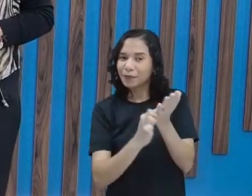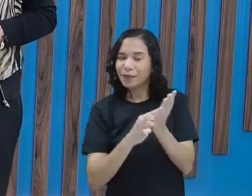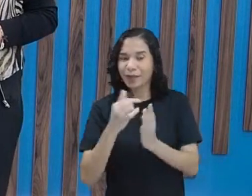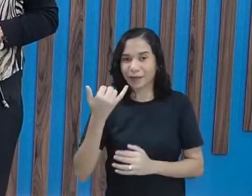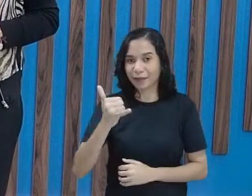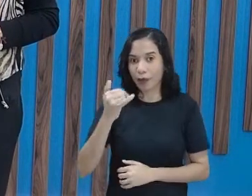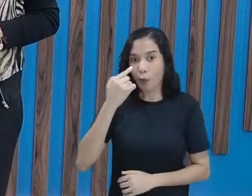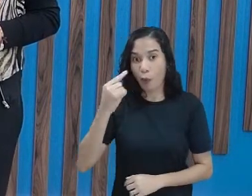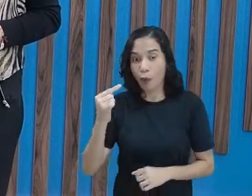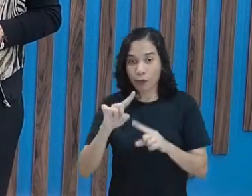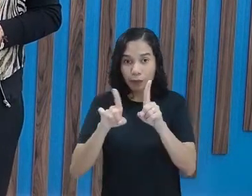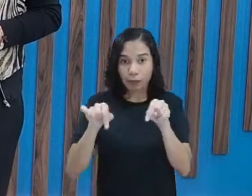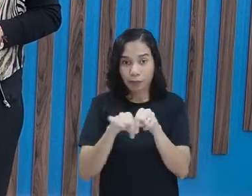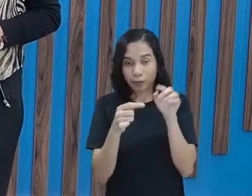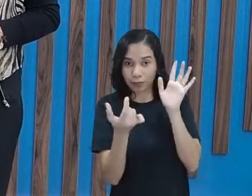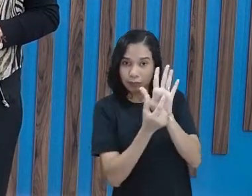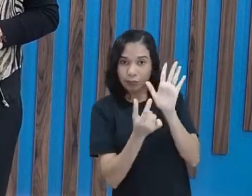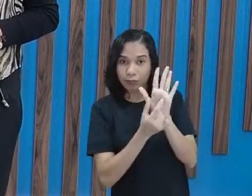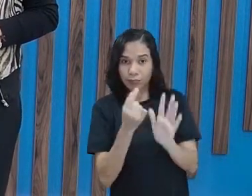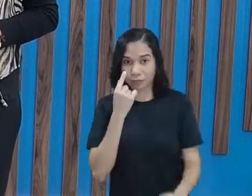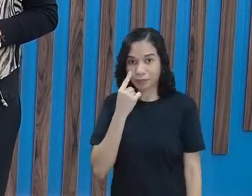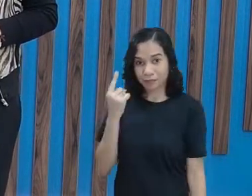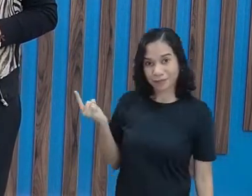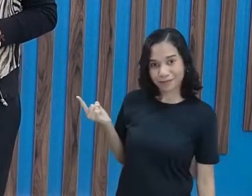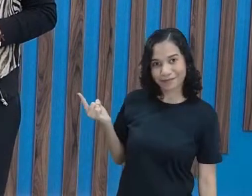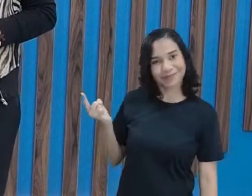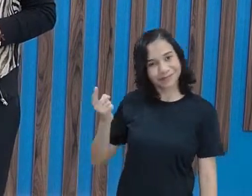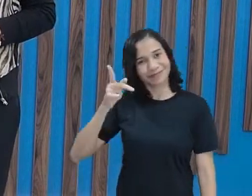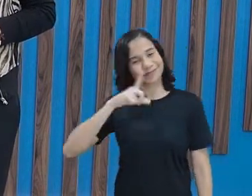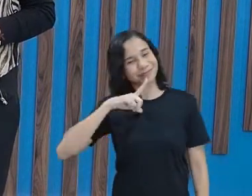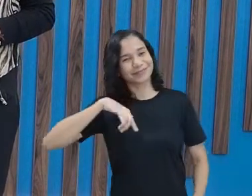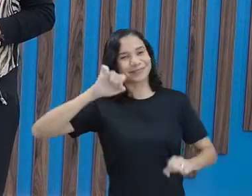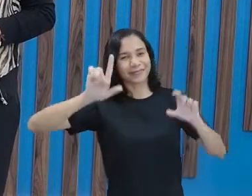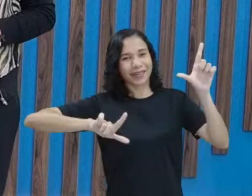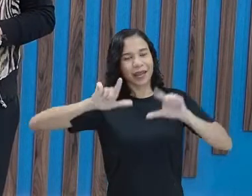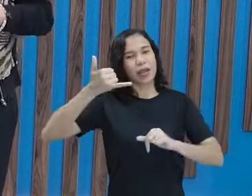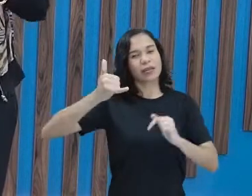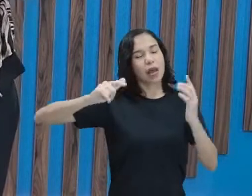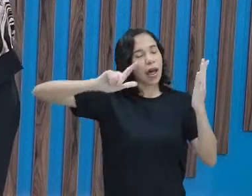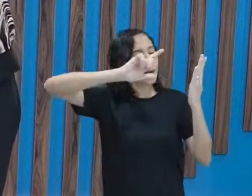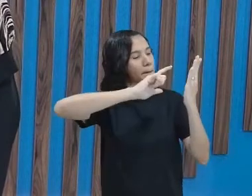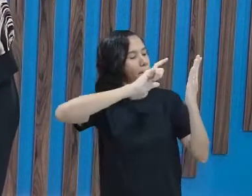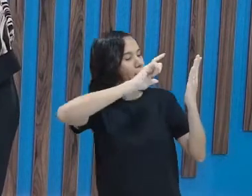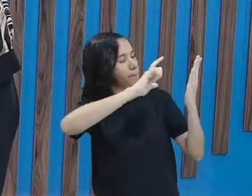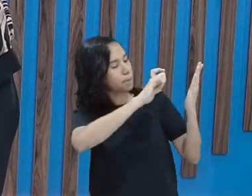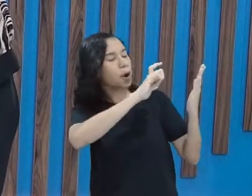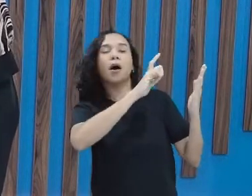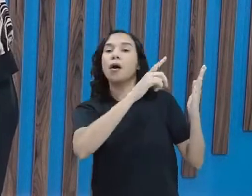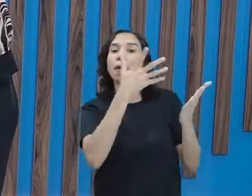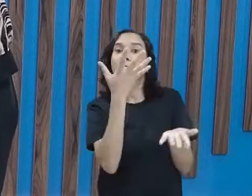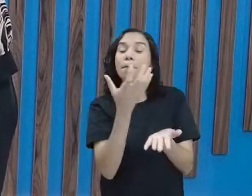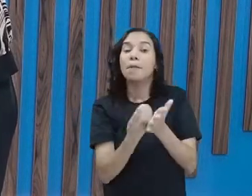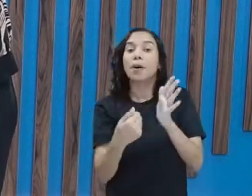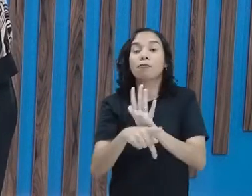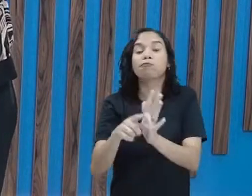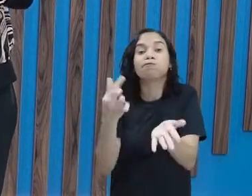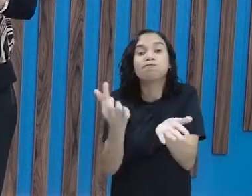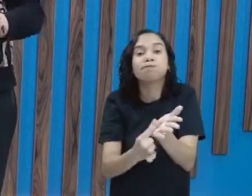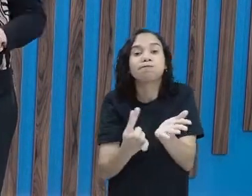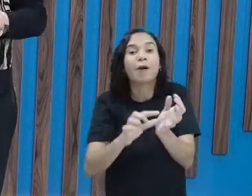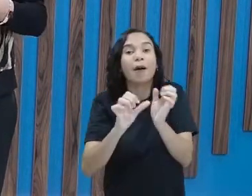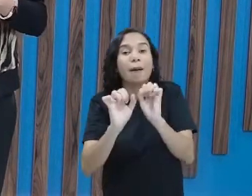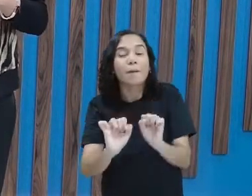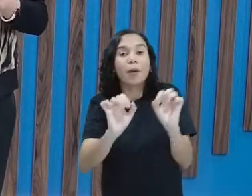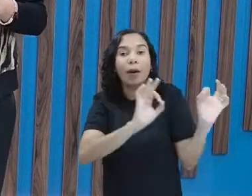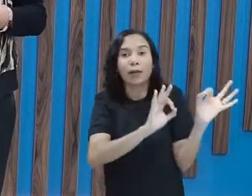celular? Olha aqui, ó, o QR Code na telinha. Mira teu celular para o QR Code, baixa o aplicativo. Por lá você